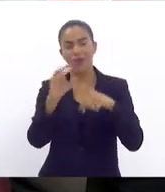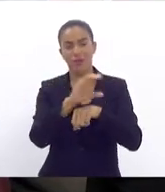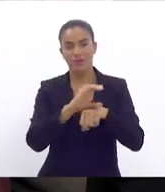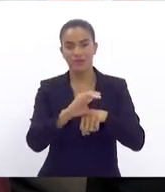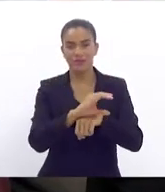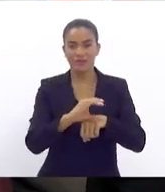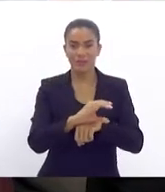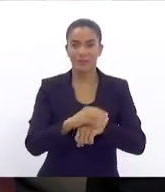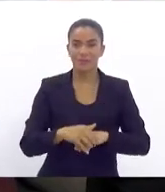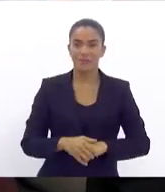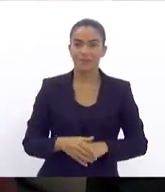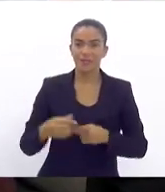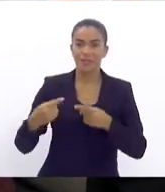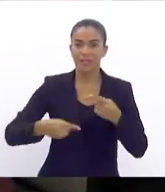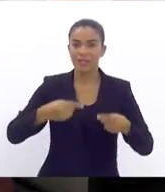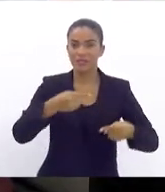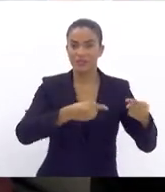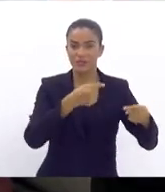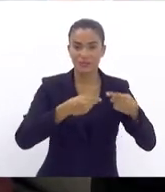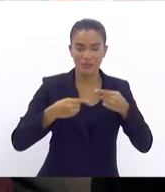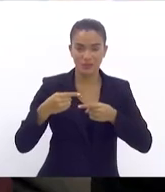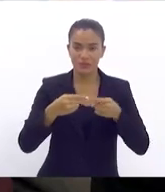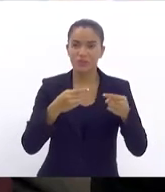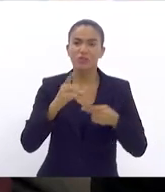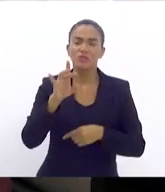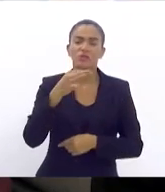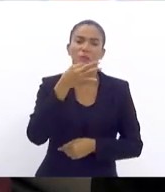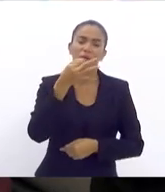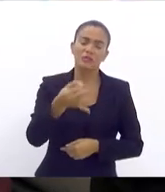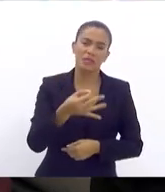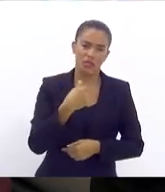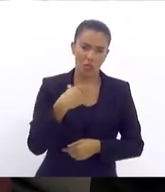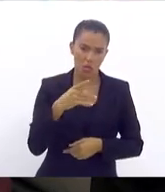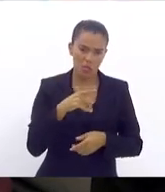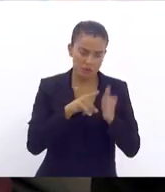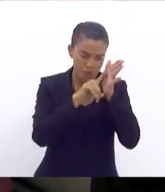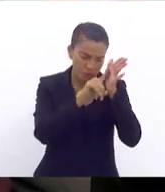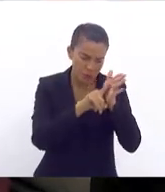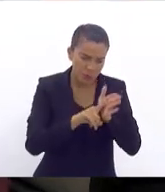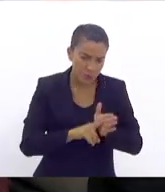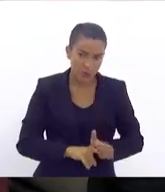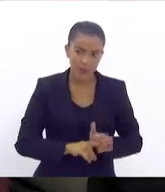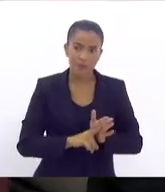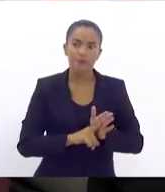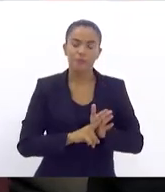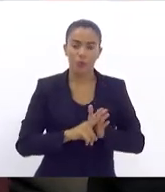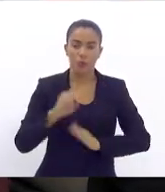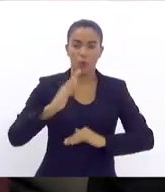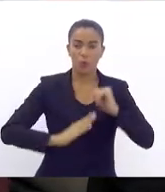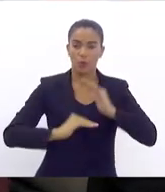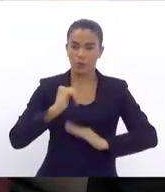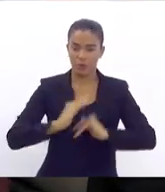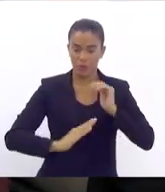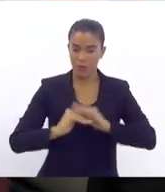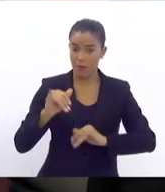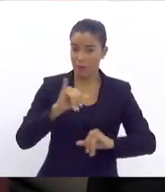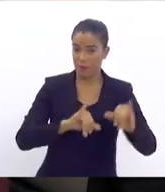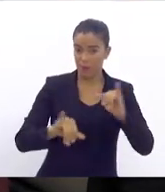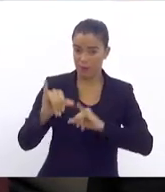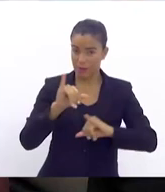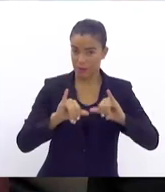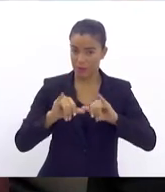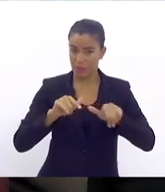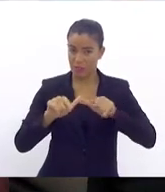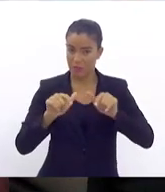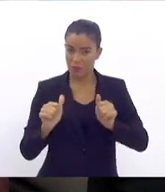constitucionalidade. Em discussão, deputado Mink, para discutir. Não, é só para dizer que nós consultamos um técnico químico que trabalha conosco,